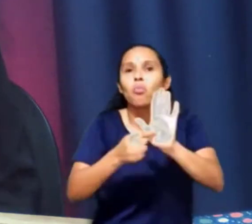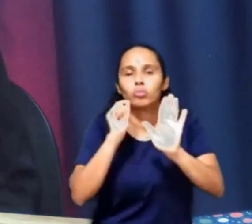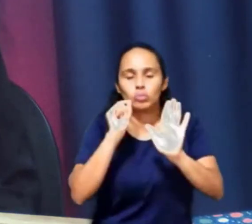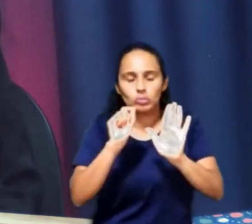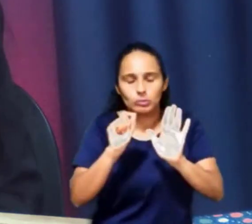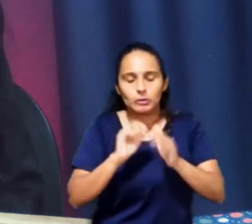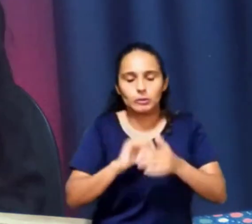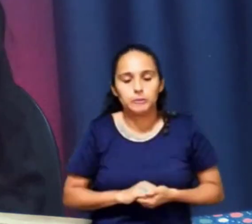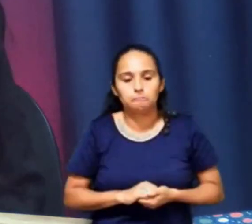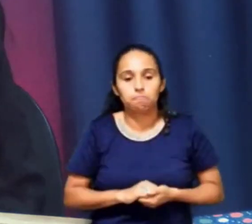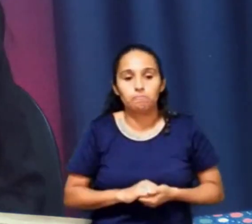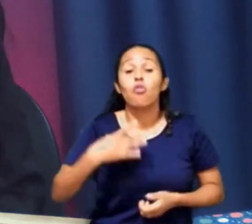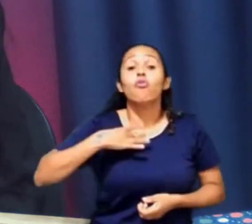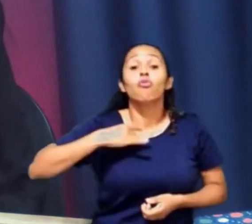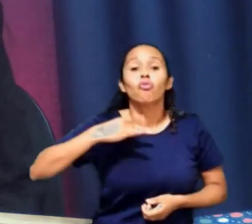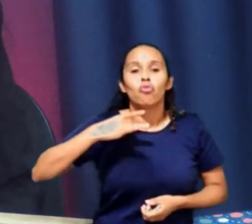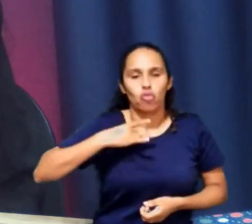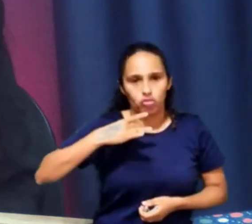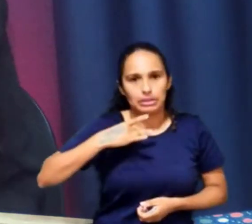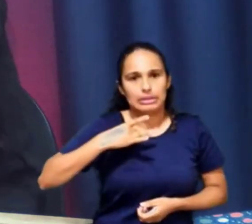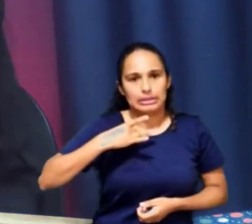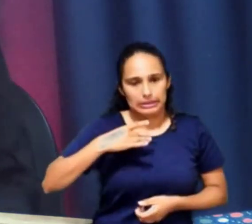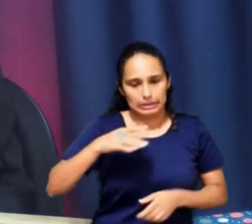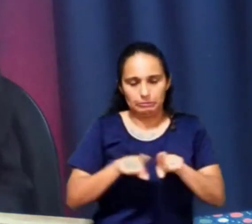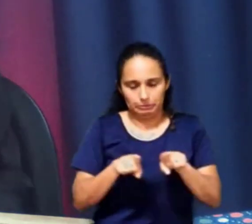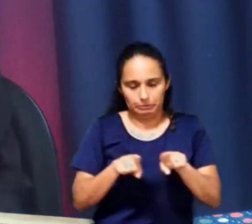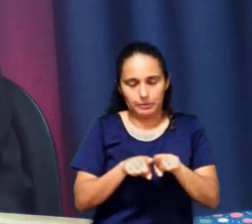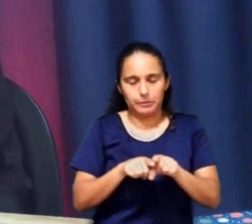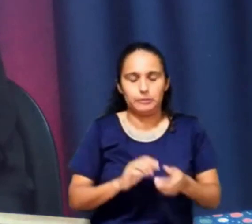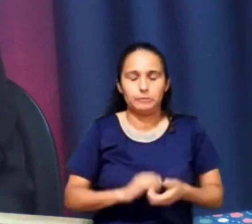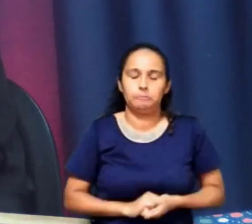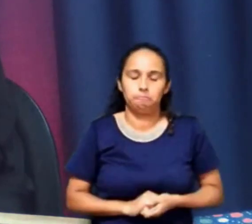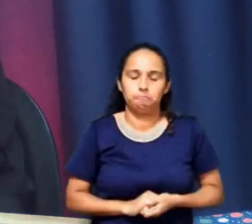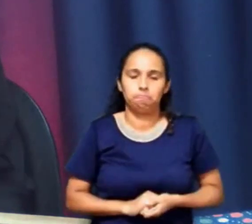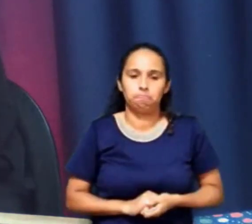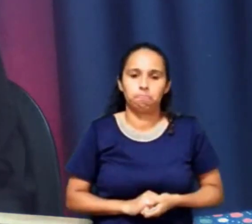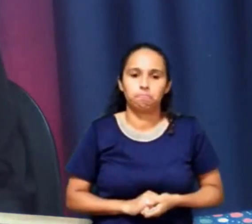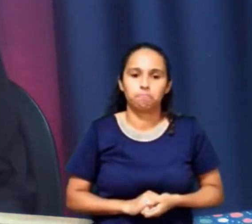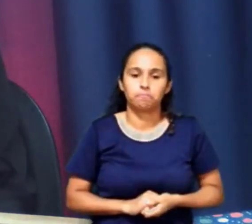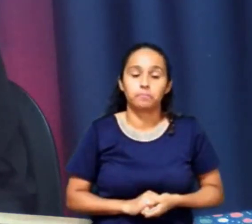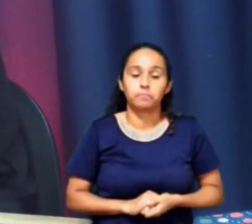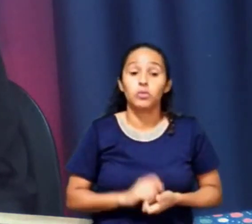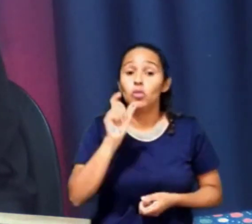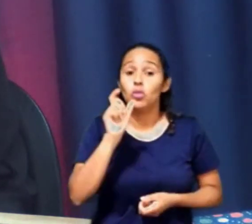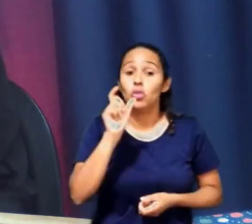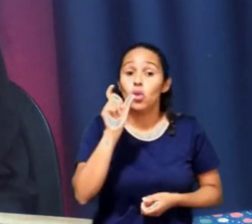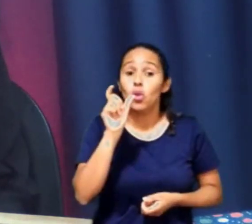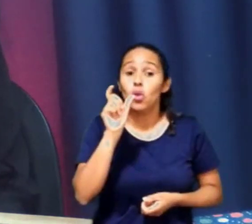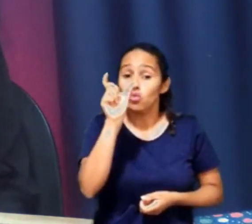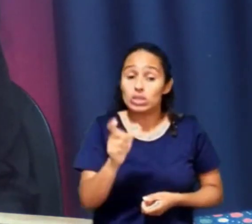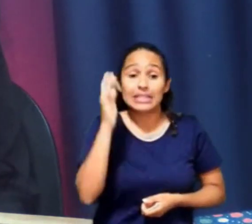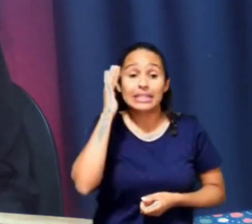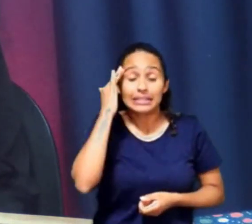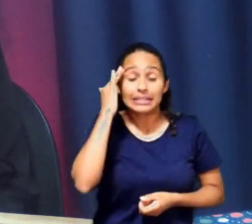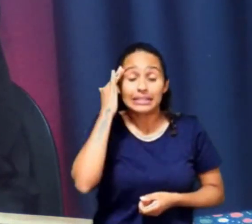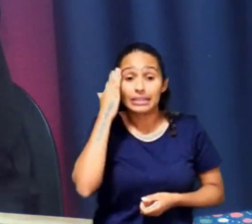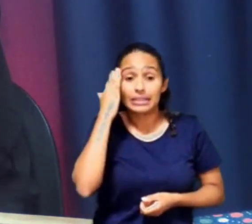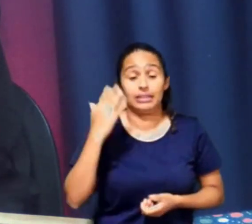um voluntariado também. Porque quando você entende que você tem que